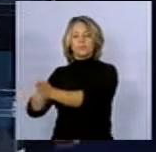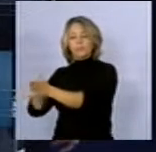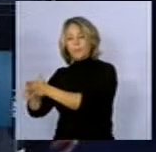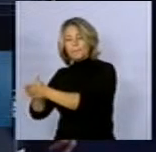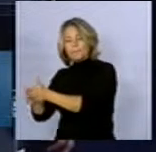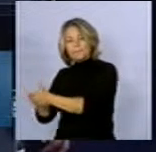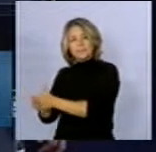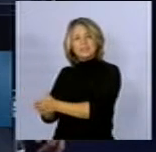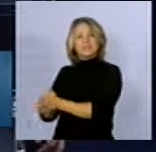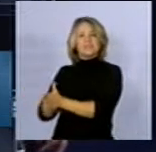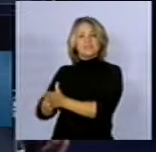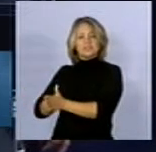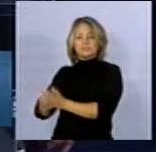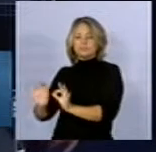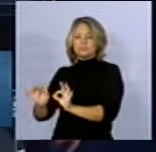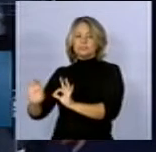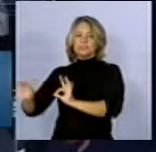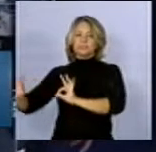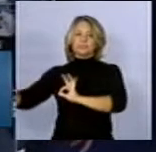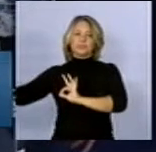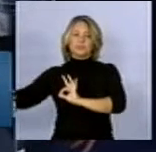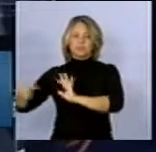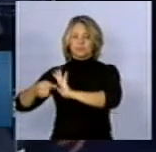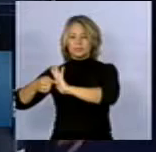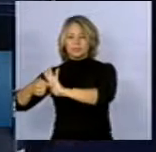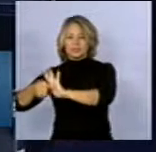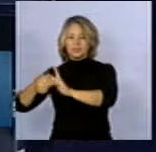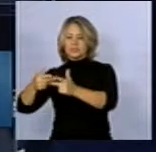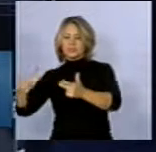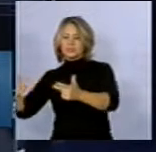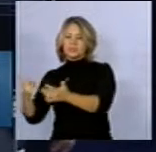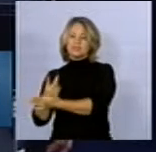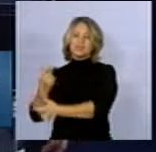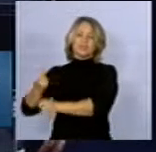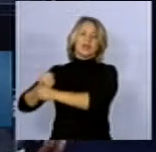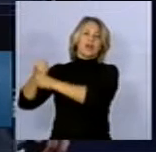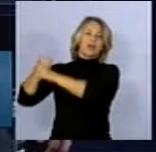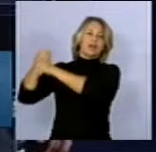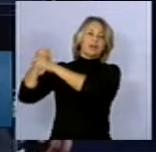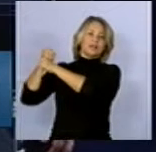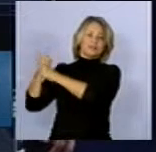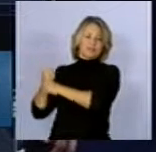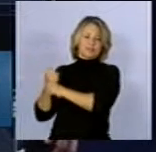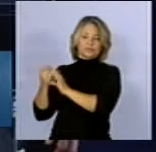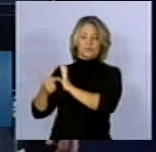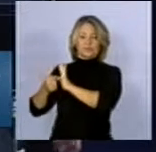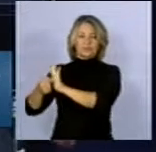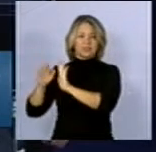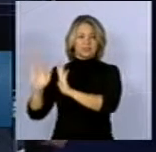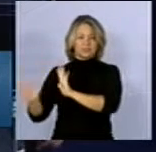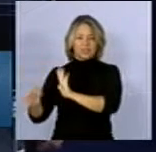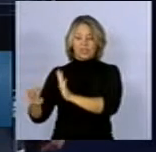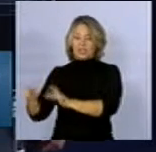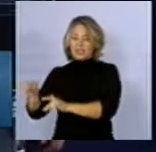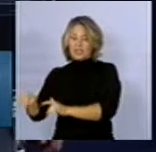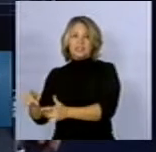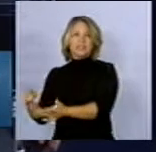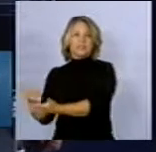pesquisa extensiva nos efeitos de longo prazo, como foram demonstrados. E aqui os efeitos